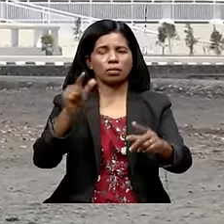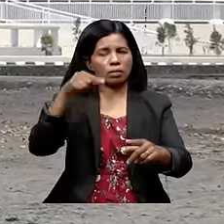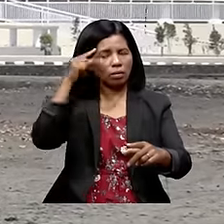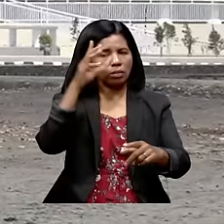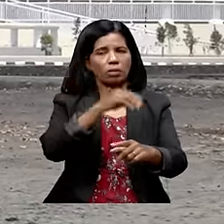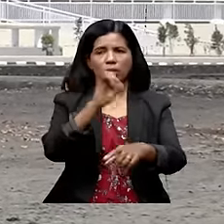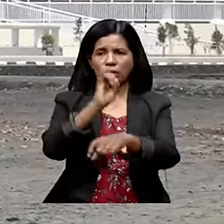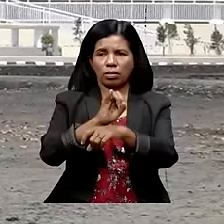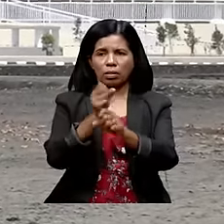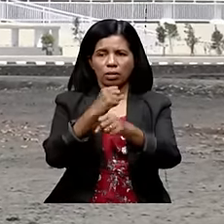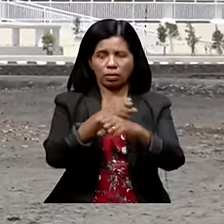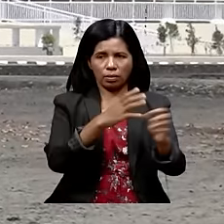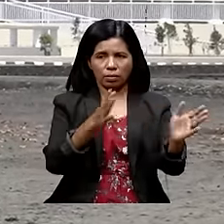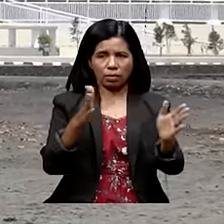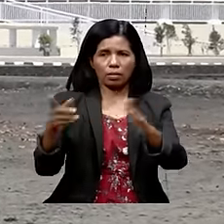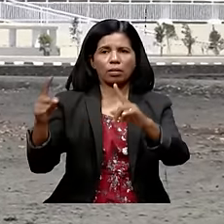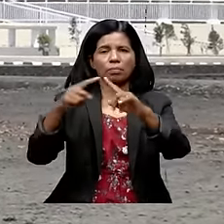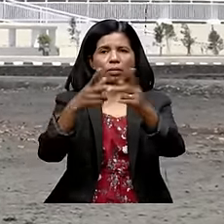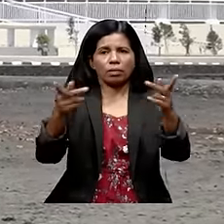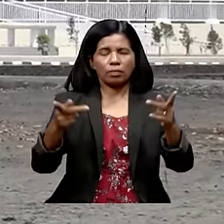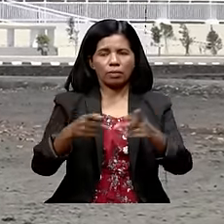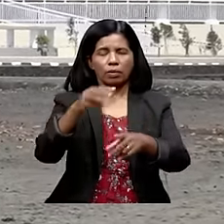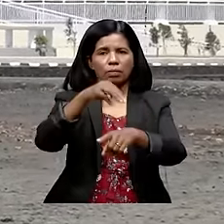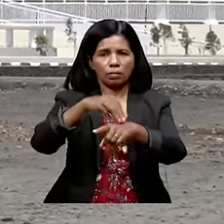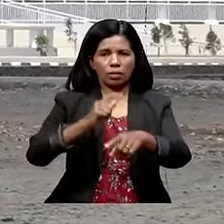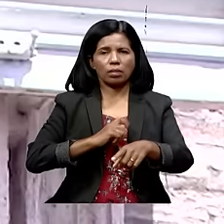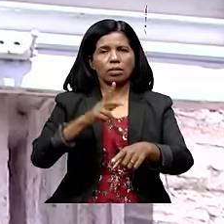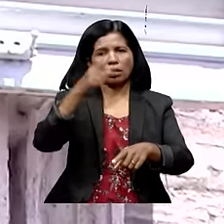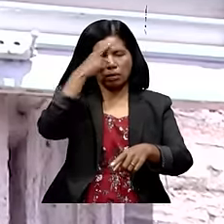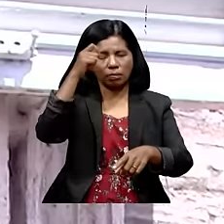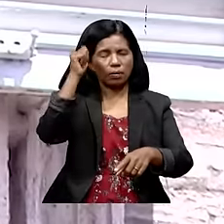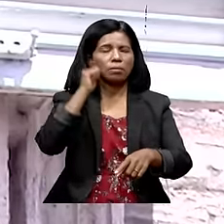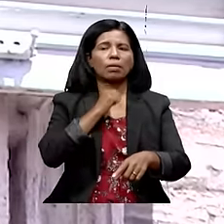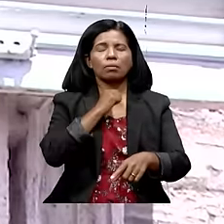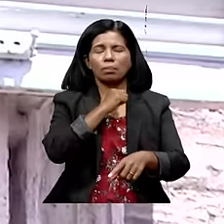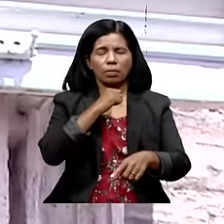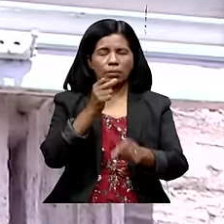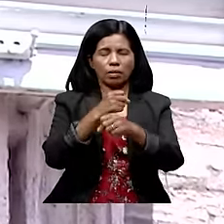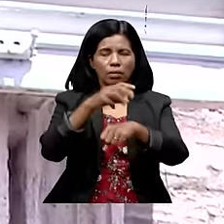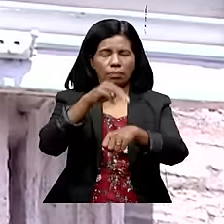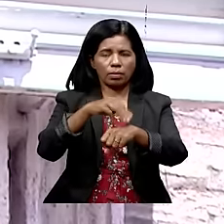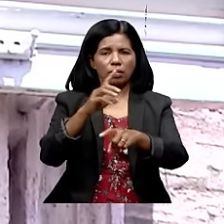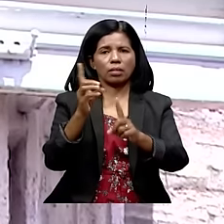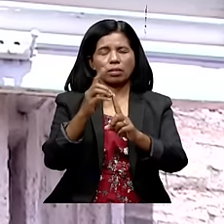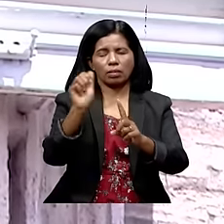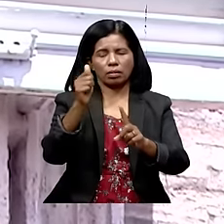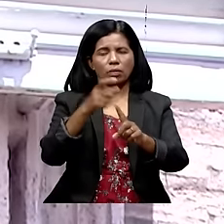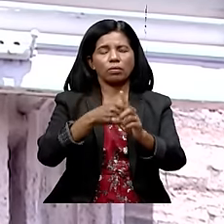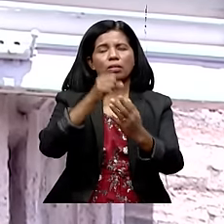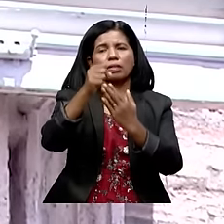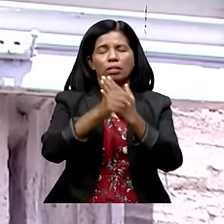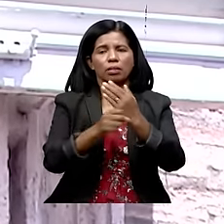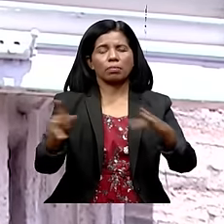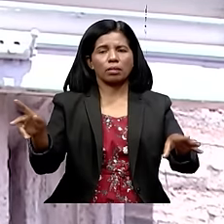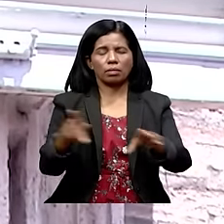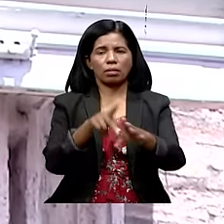no igreja, halona preparação ba fatin misa eta estolo, tama Papa Francisco se presidi misa solene e alorong salul fulan setembro nebe se participa